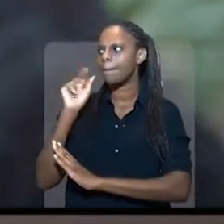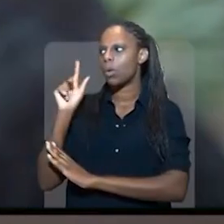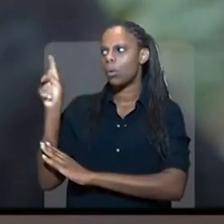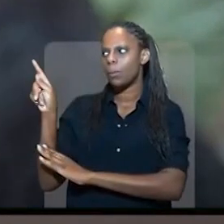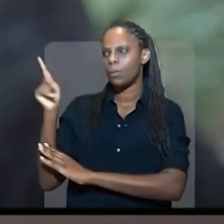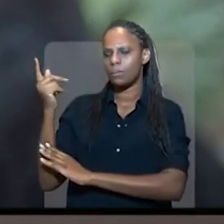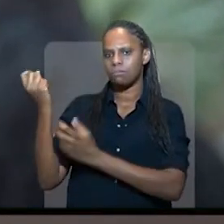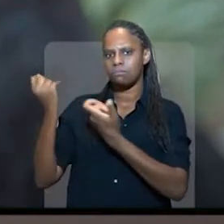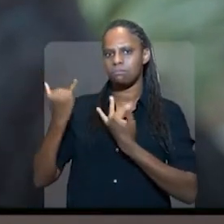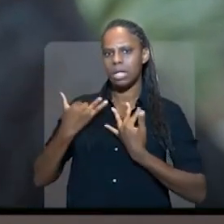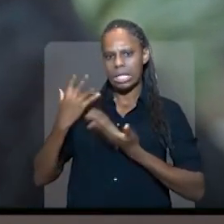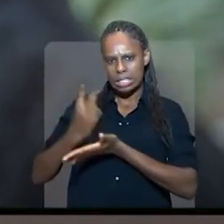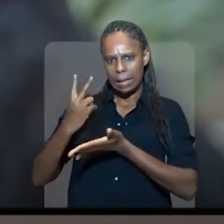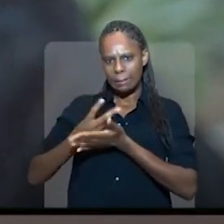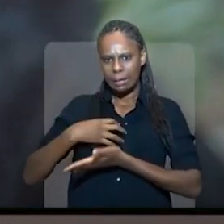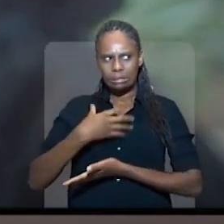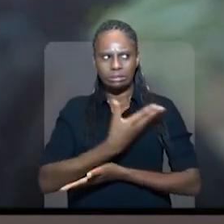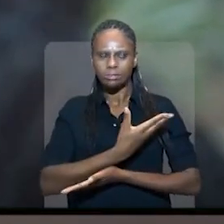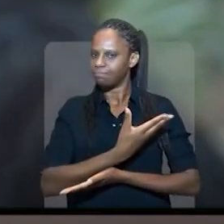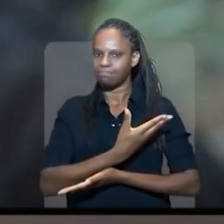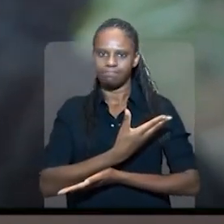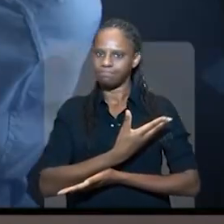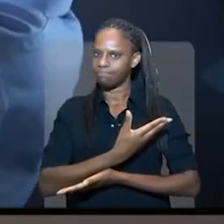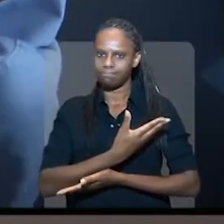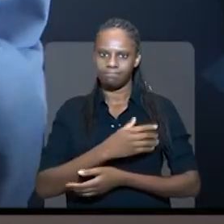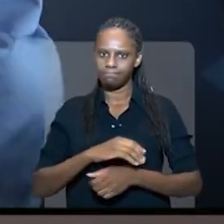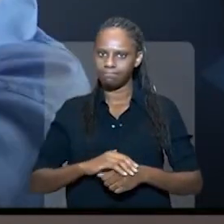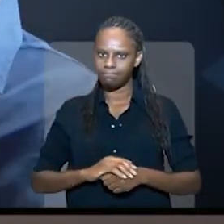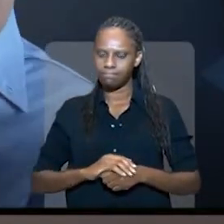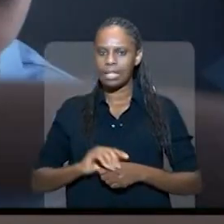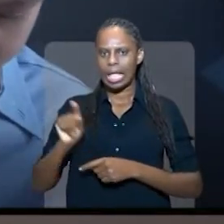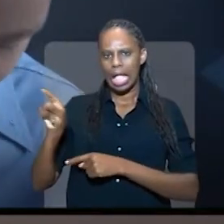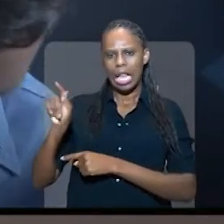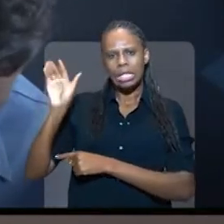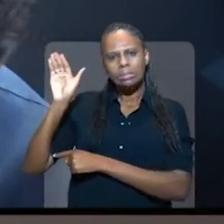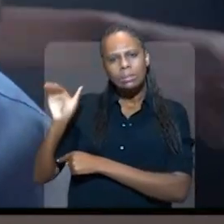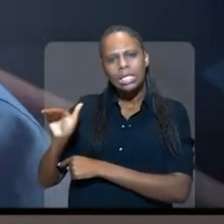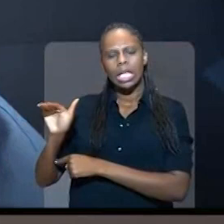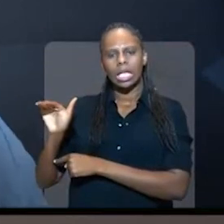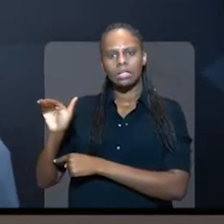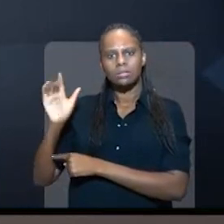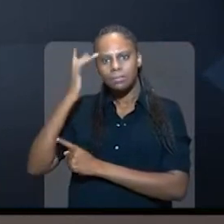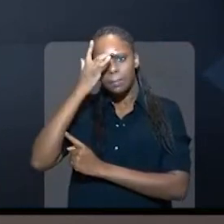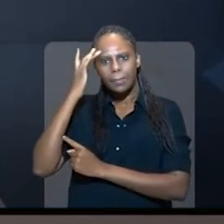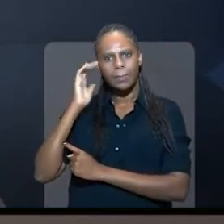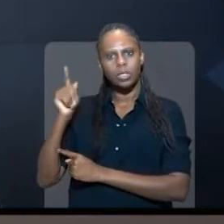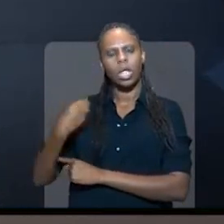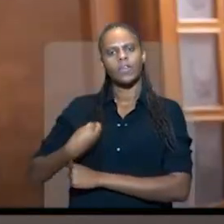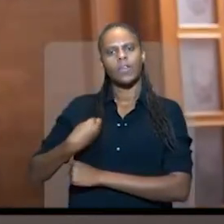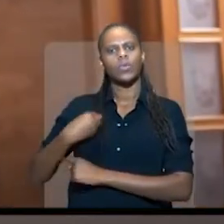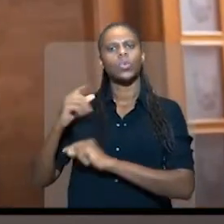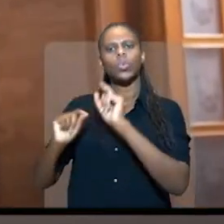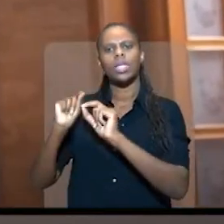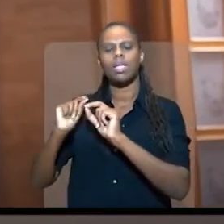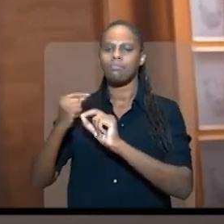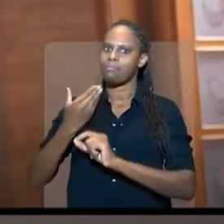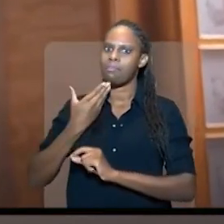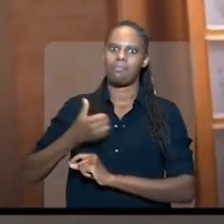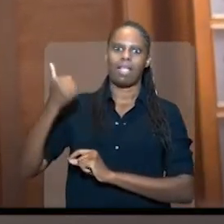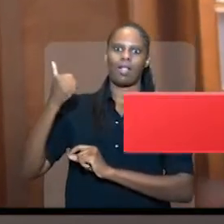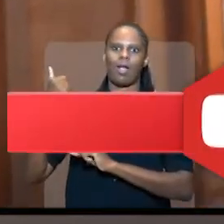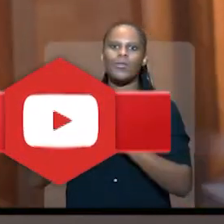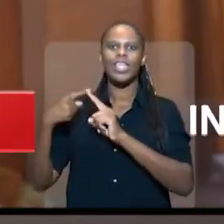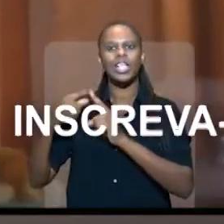fiquei triste, mas meu irmão falou que nem sempre foi assim. Que quando ele era pequeno, as pessoas